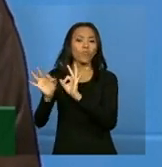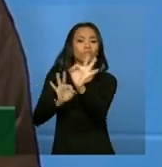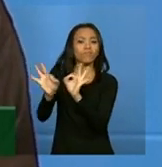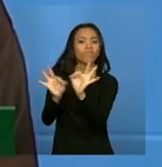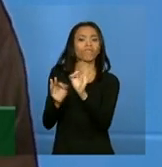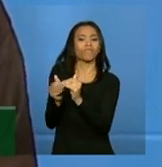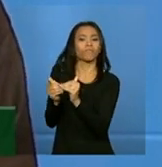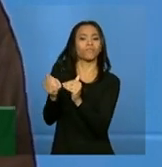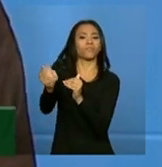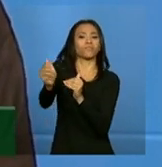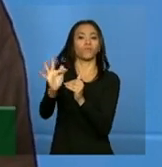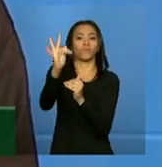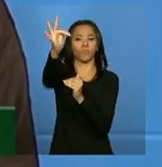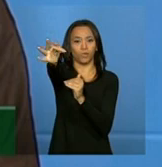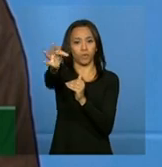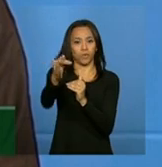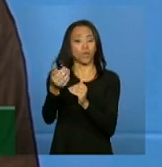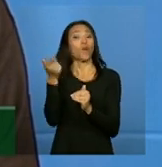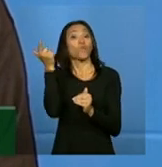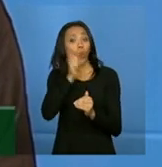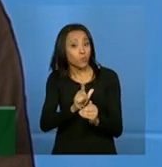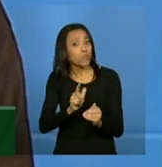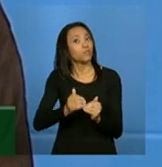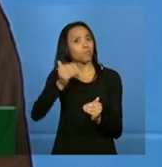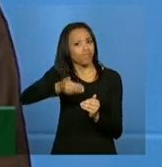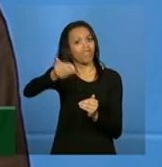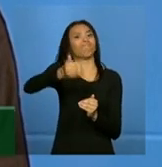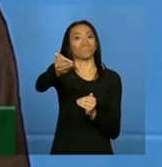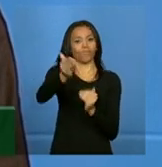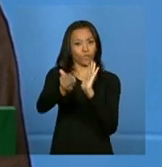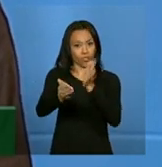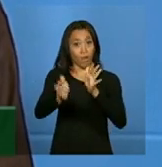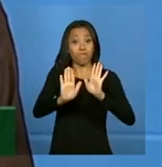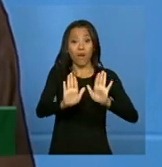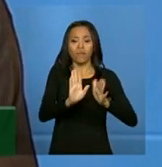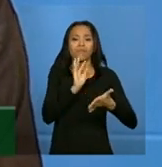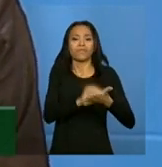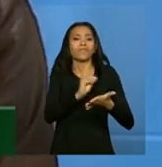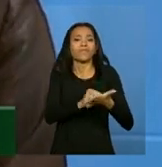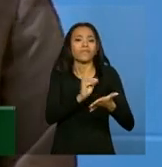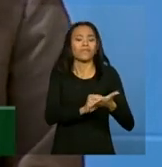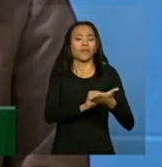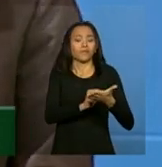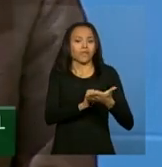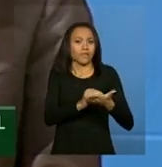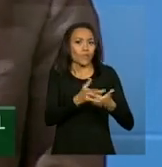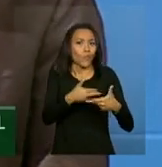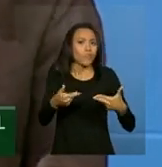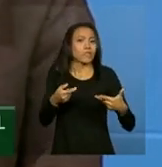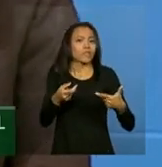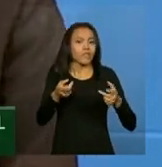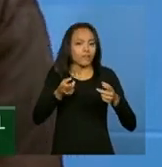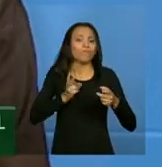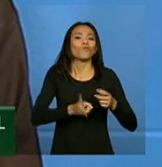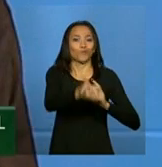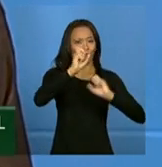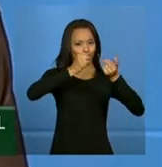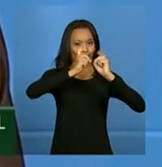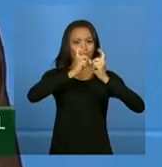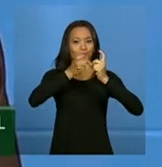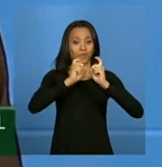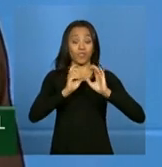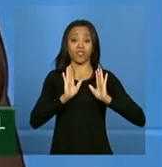futuro. Grandes avanços já foram feitos, mas ainda permanecem questões sérias, já